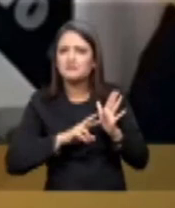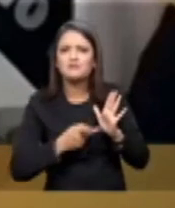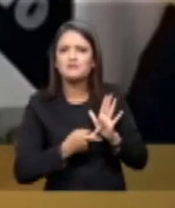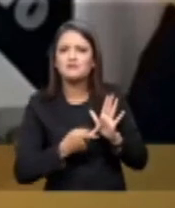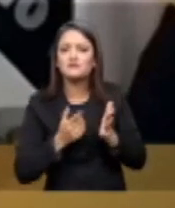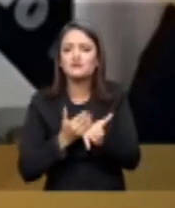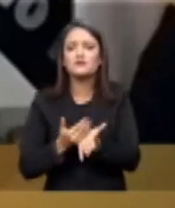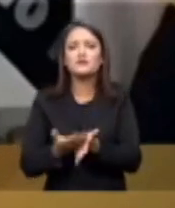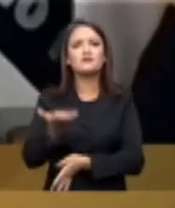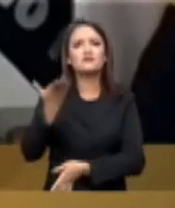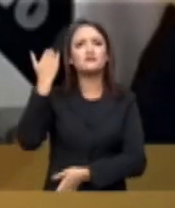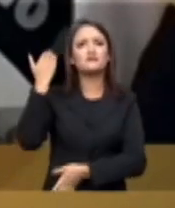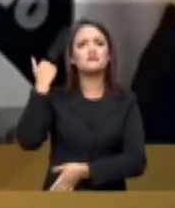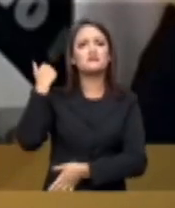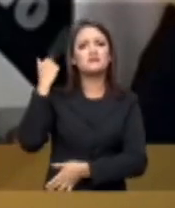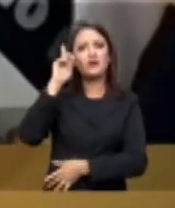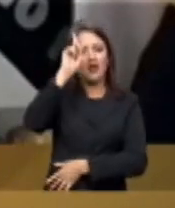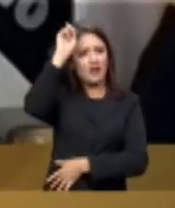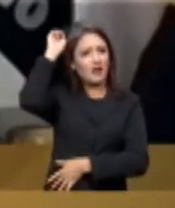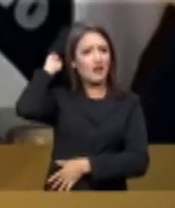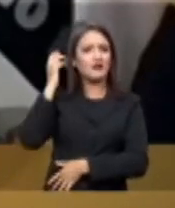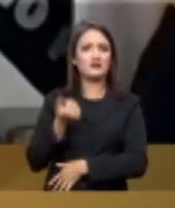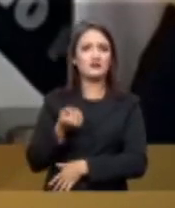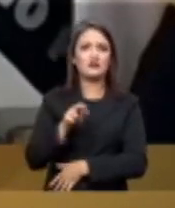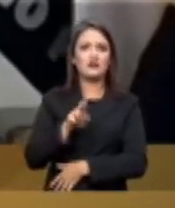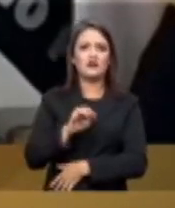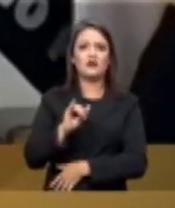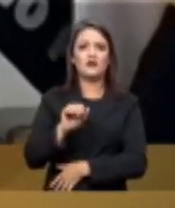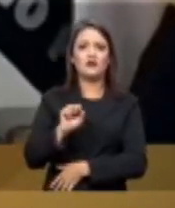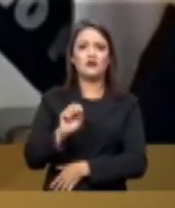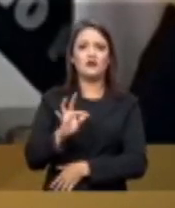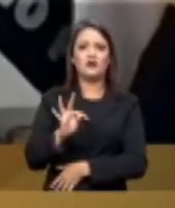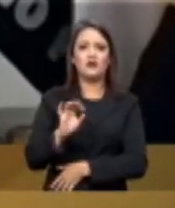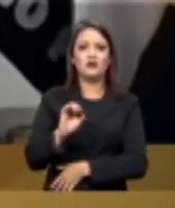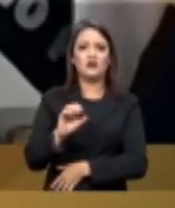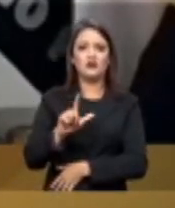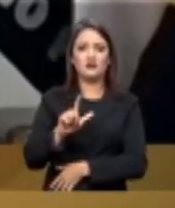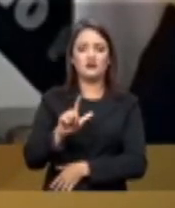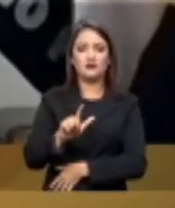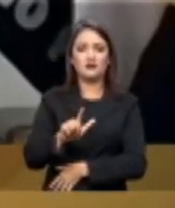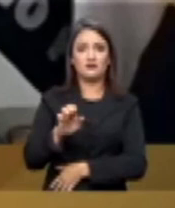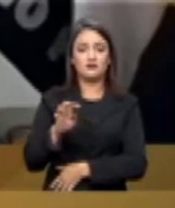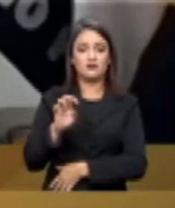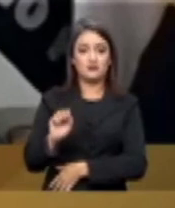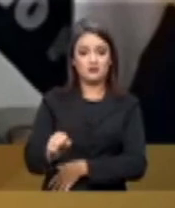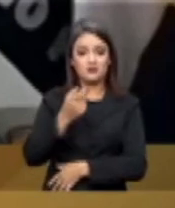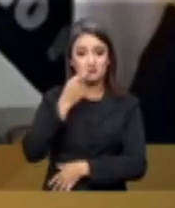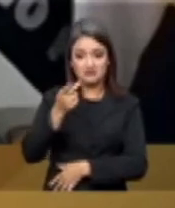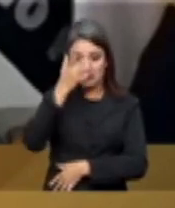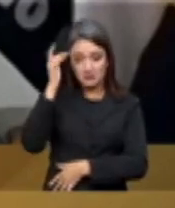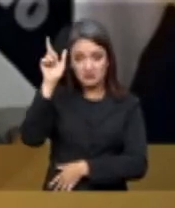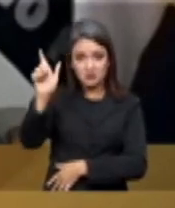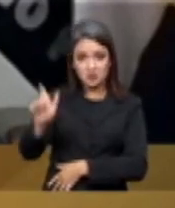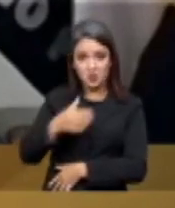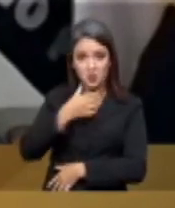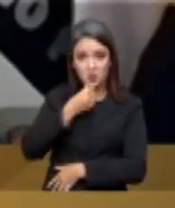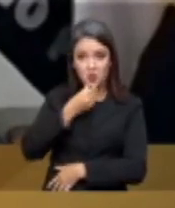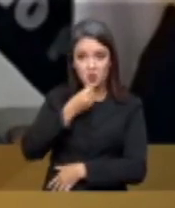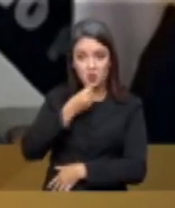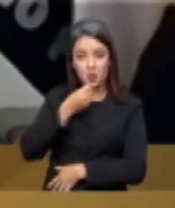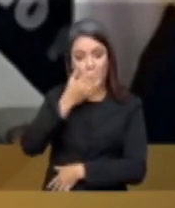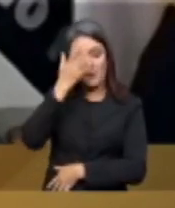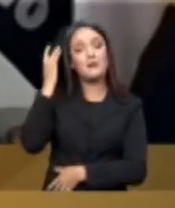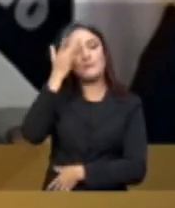mundo grego, e Aristóteles, depois de qualificar o ser humano como animal político, dá o sentido dessa